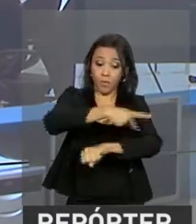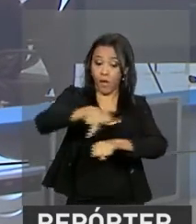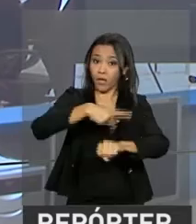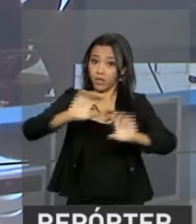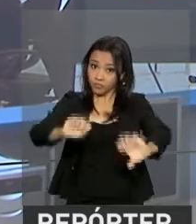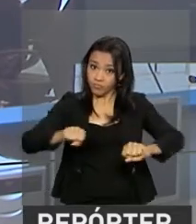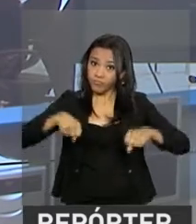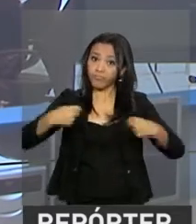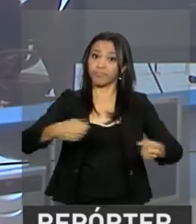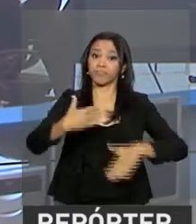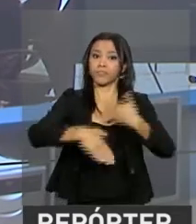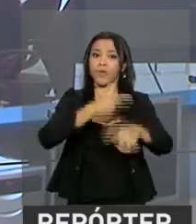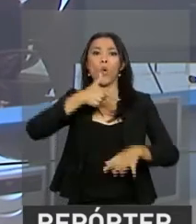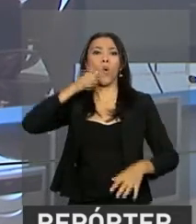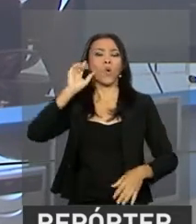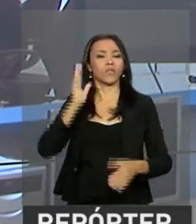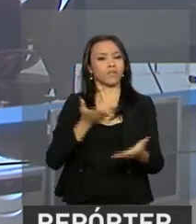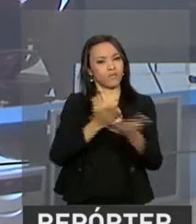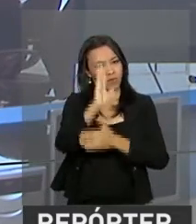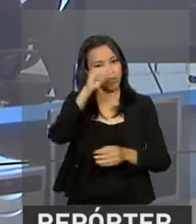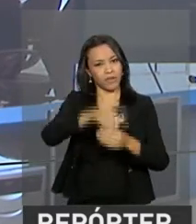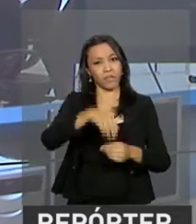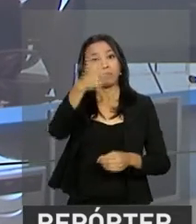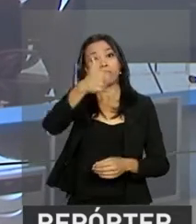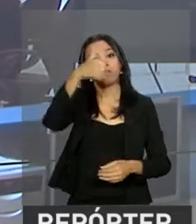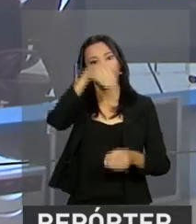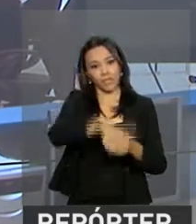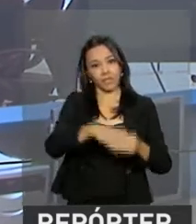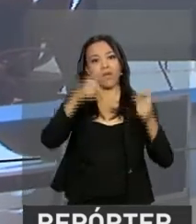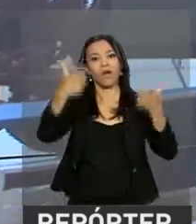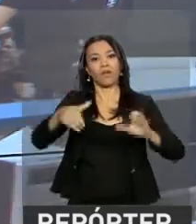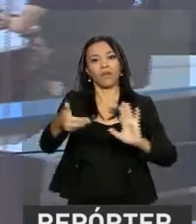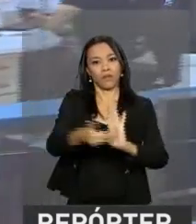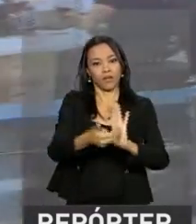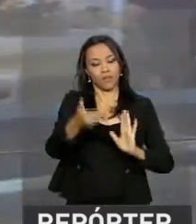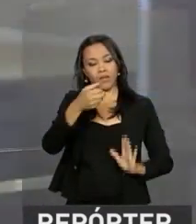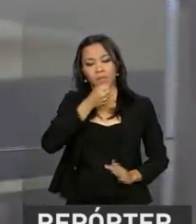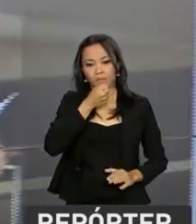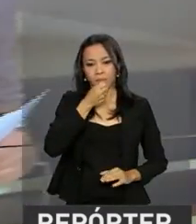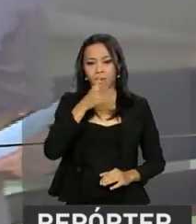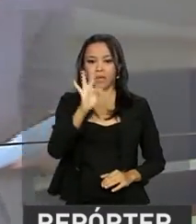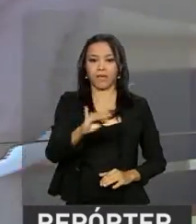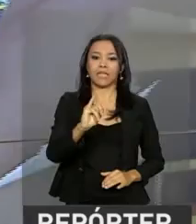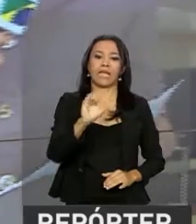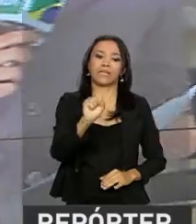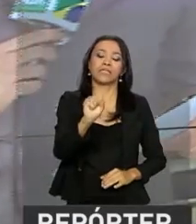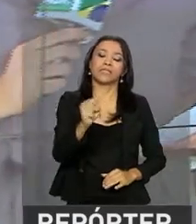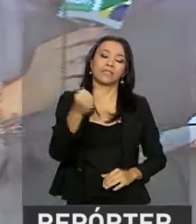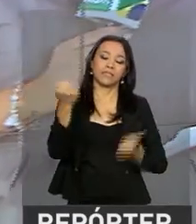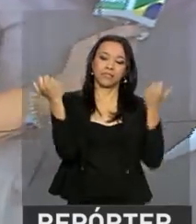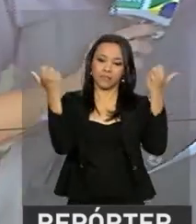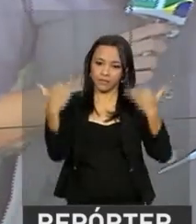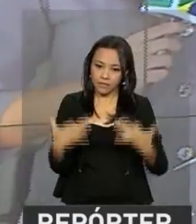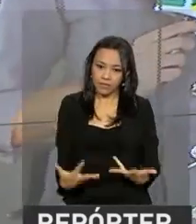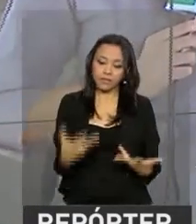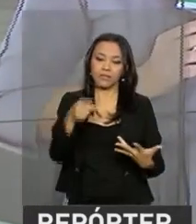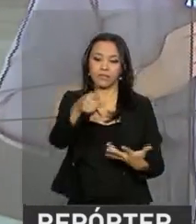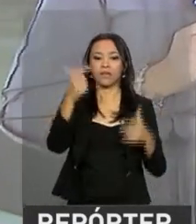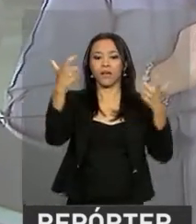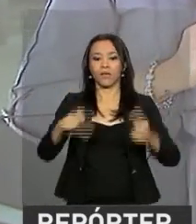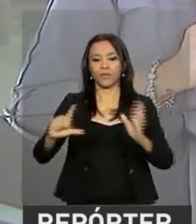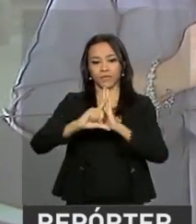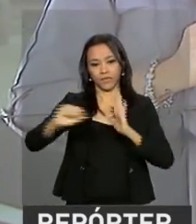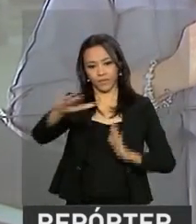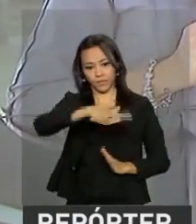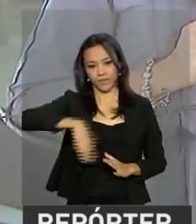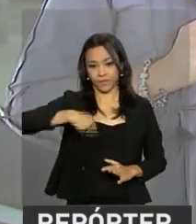foi aprovada ontem em primeiro turno na Câmara dos Deputados. Thaísa Dias traz as informações para a gente ao vivo do Palácio do Planalto.